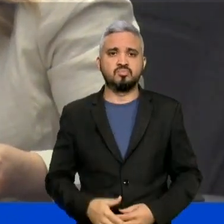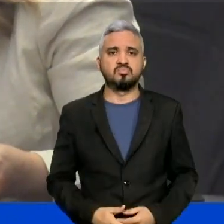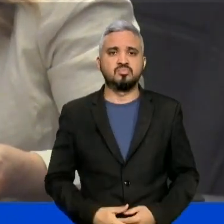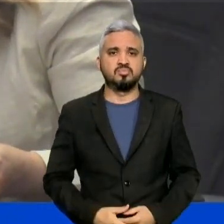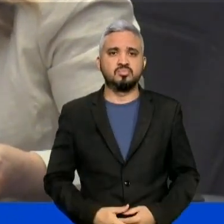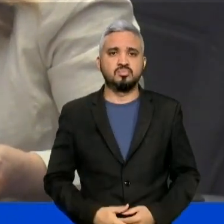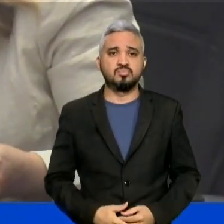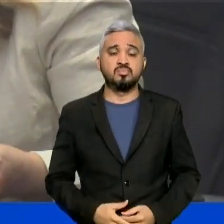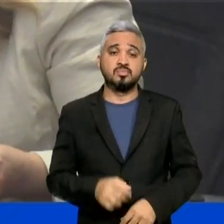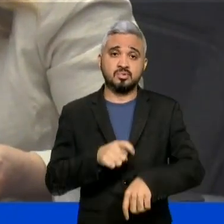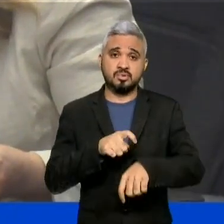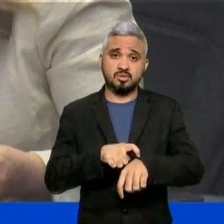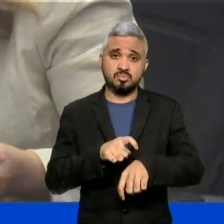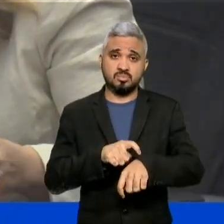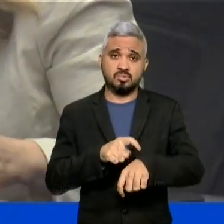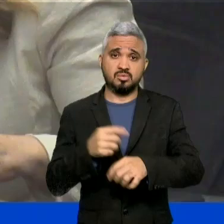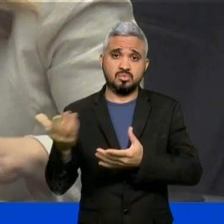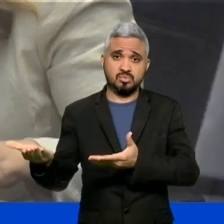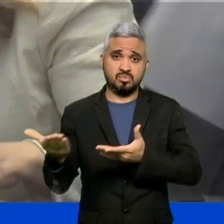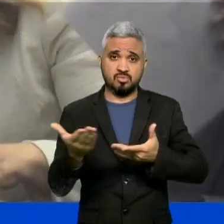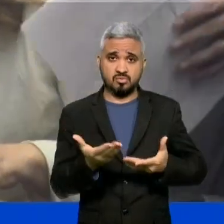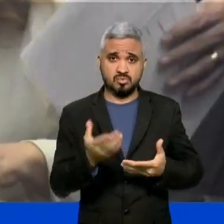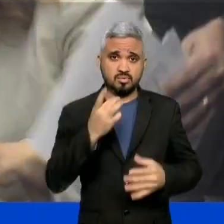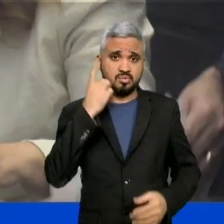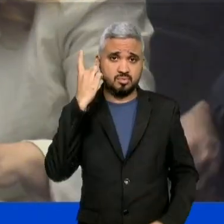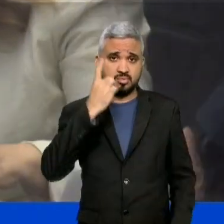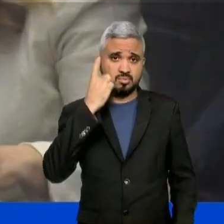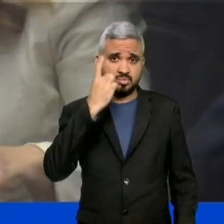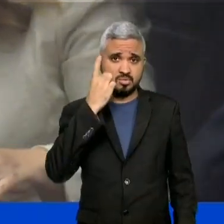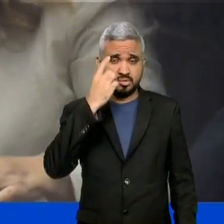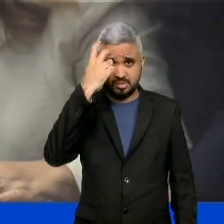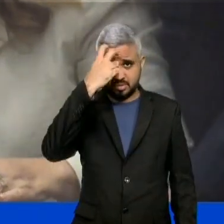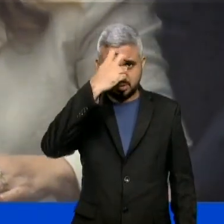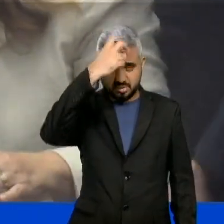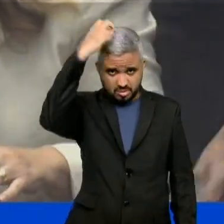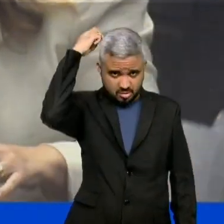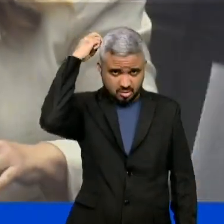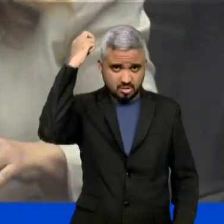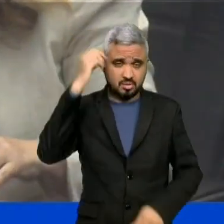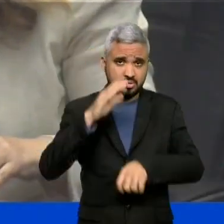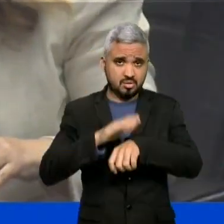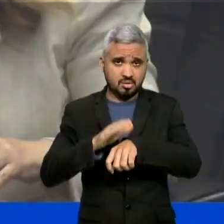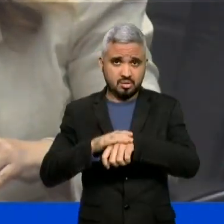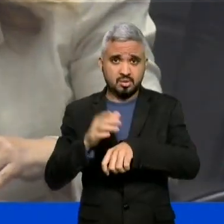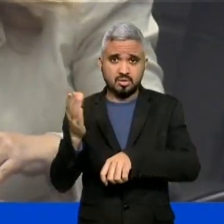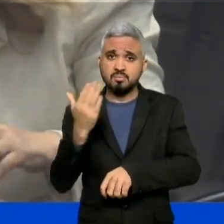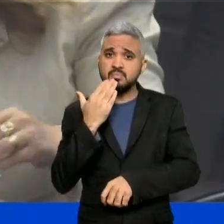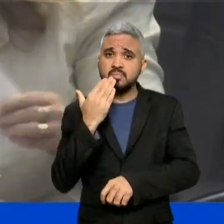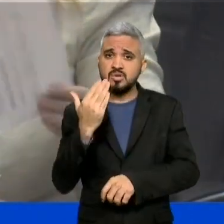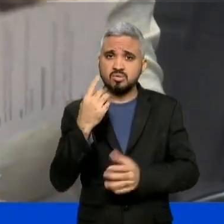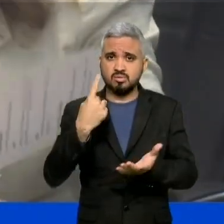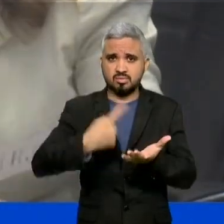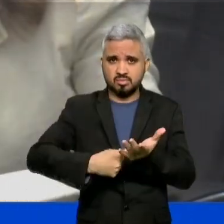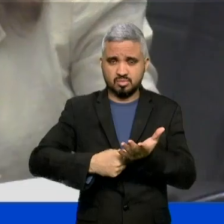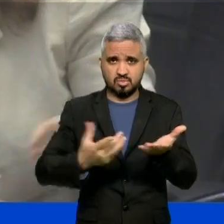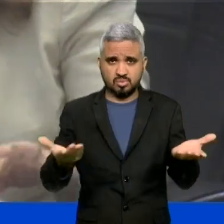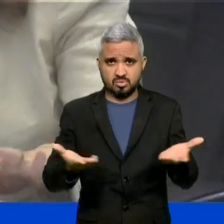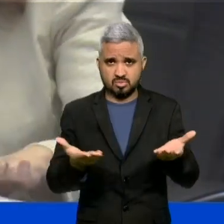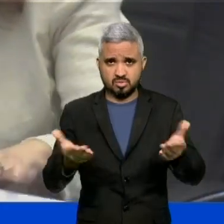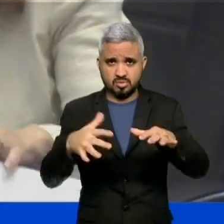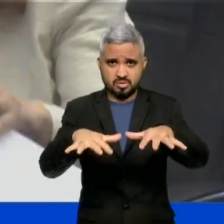fala ao deputado Neto Evangelista, autor do requerimento para a realização dessa sessão